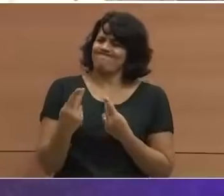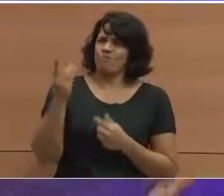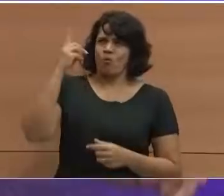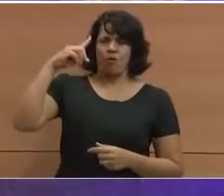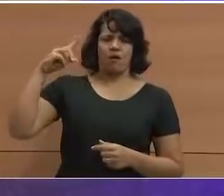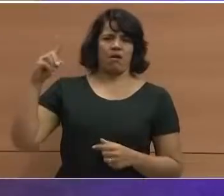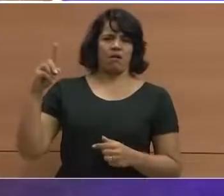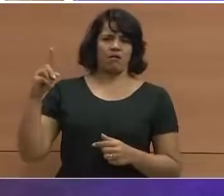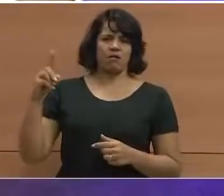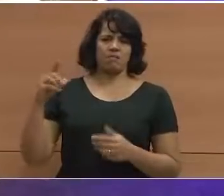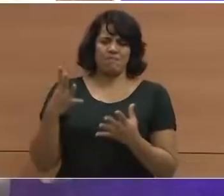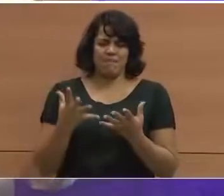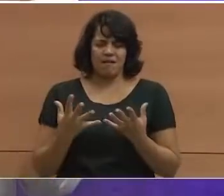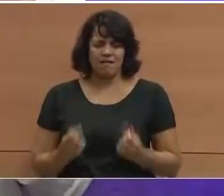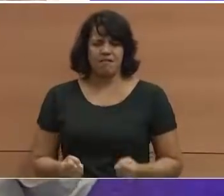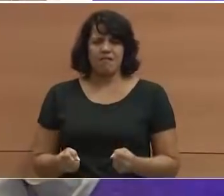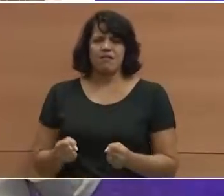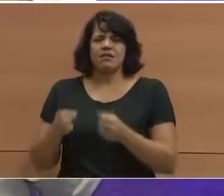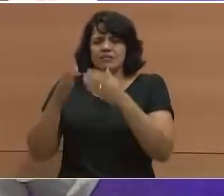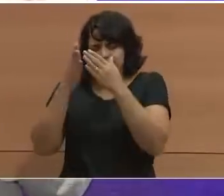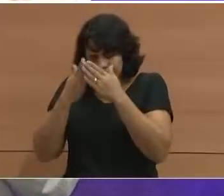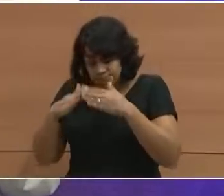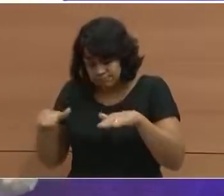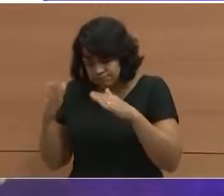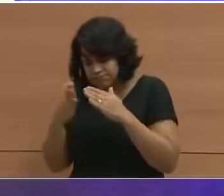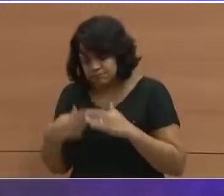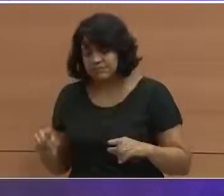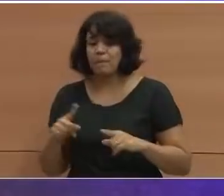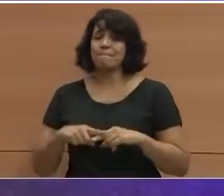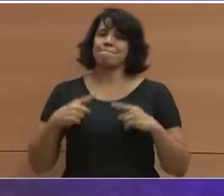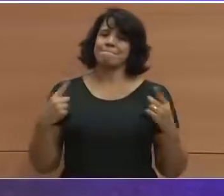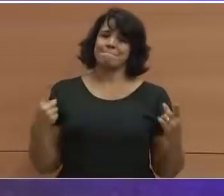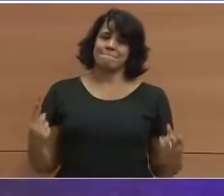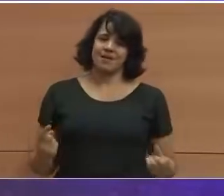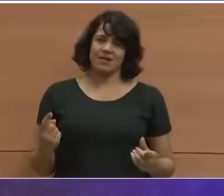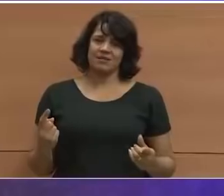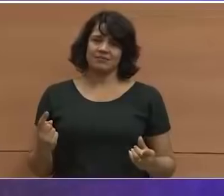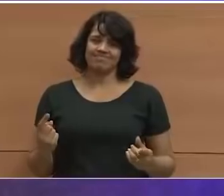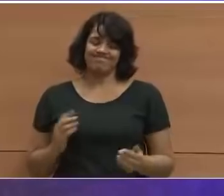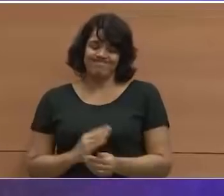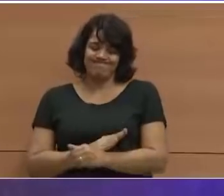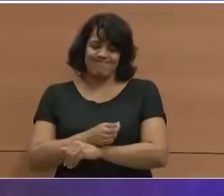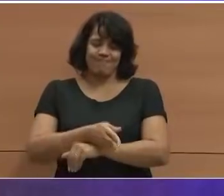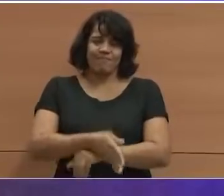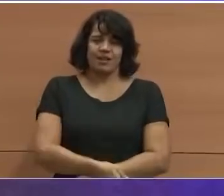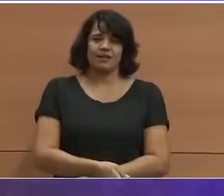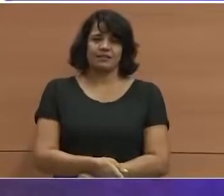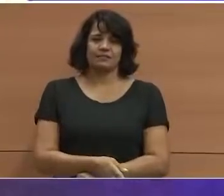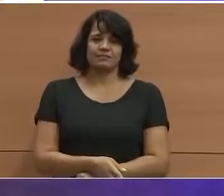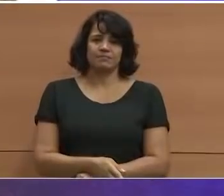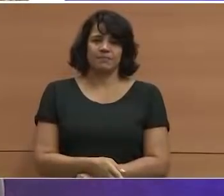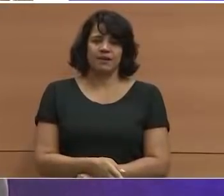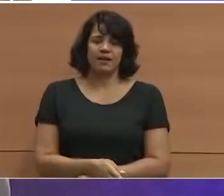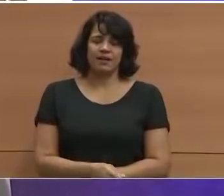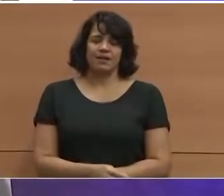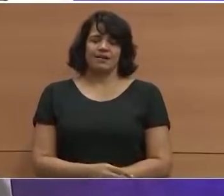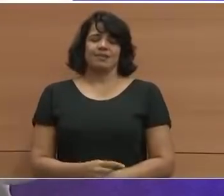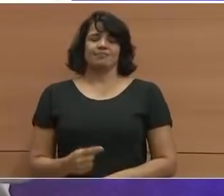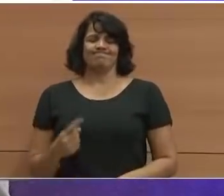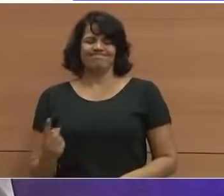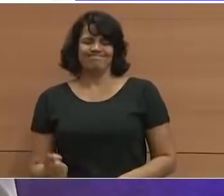adoração, mas, irmão, nós faremos parte da sua trindade. Nós faremos parte, irmãos,